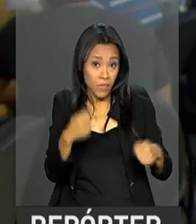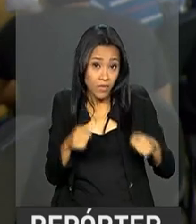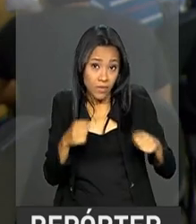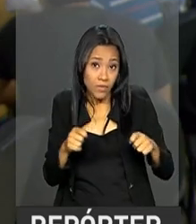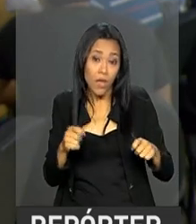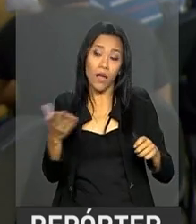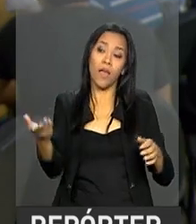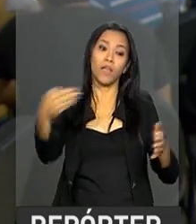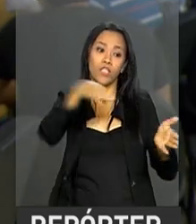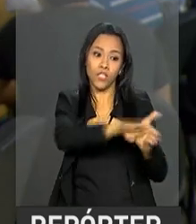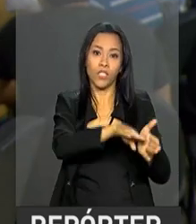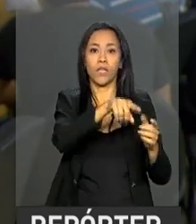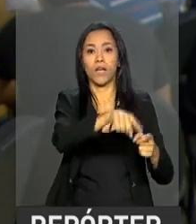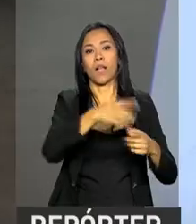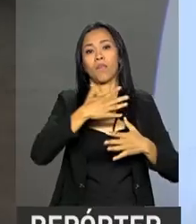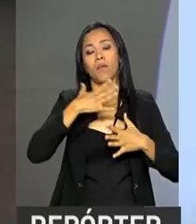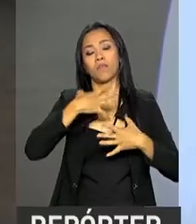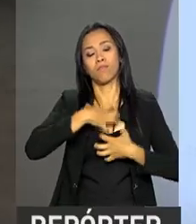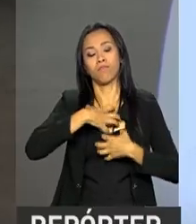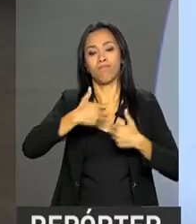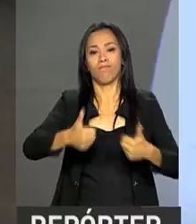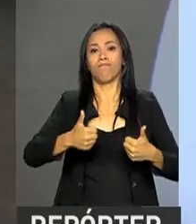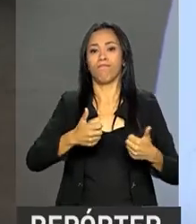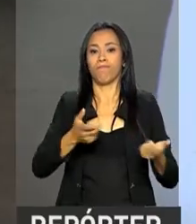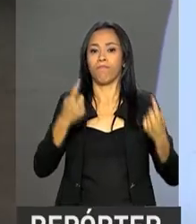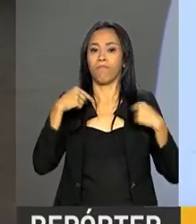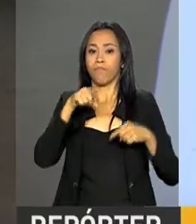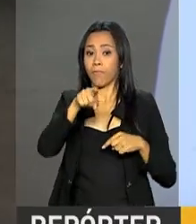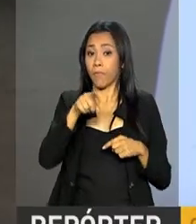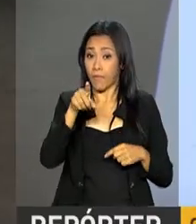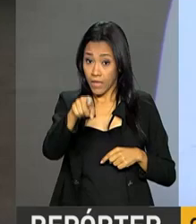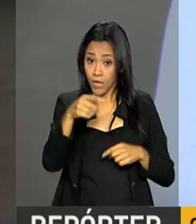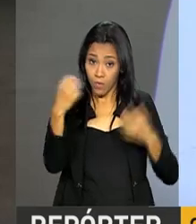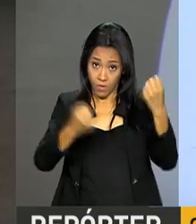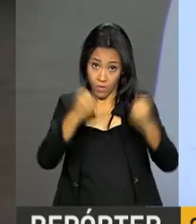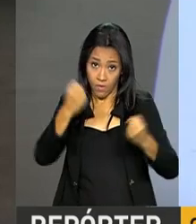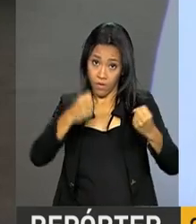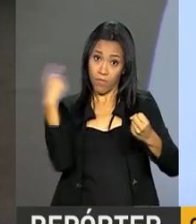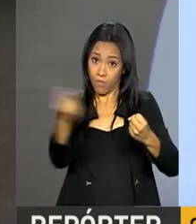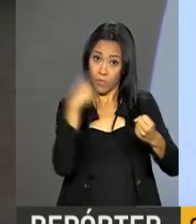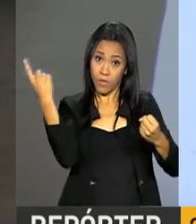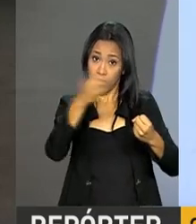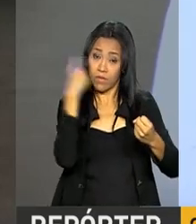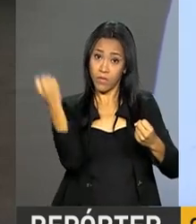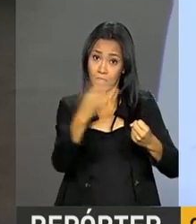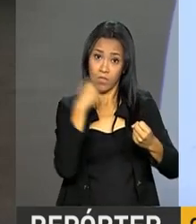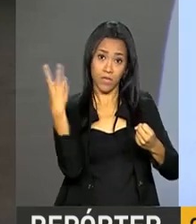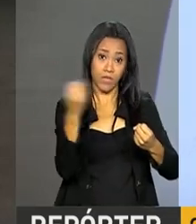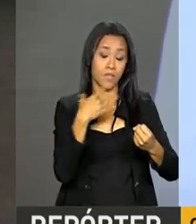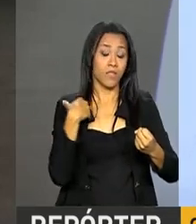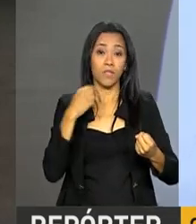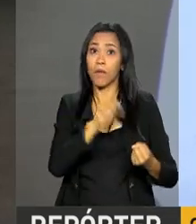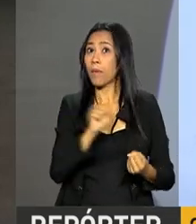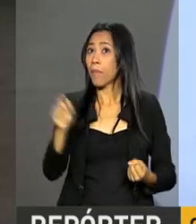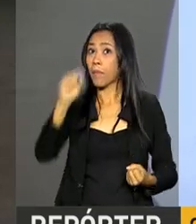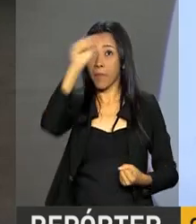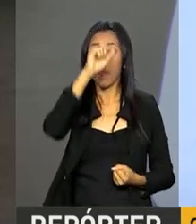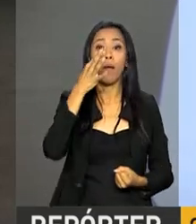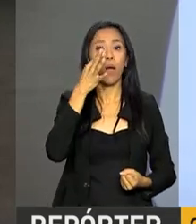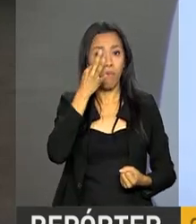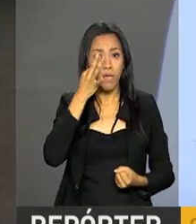chega ele chegue mais estável o samu está presente em todo o país e alcança 81% da população